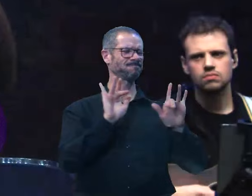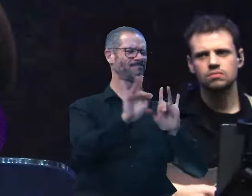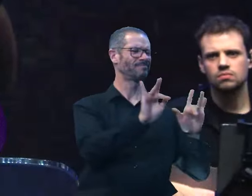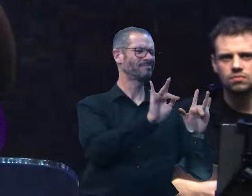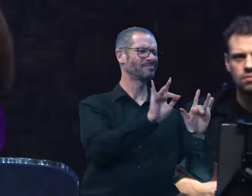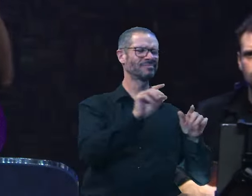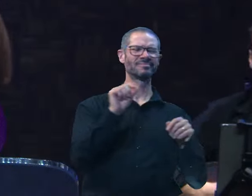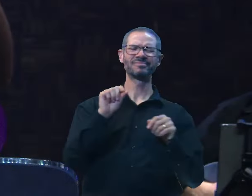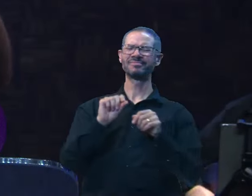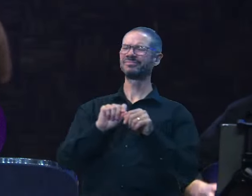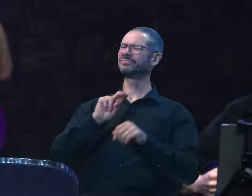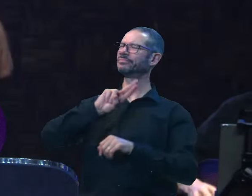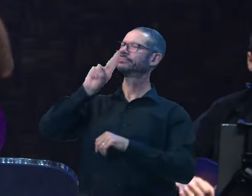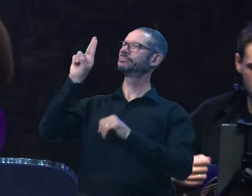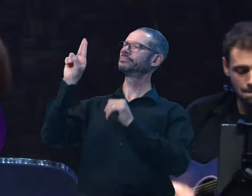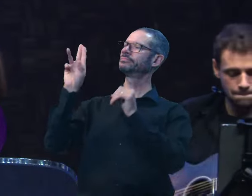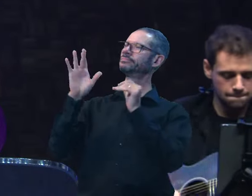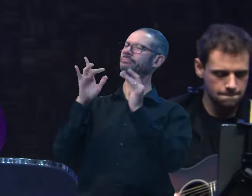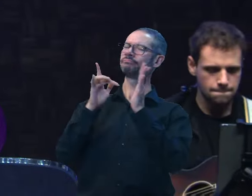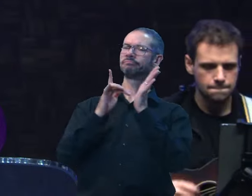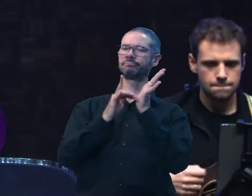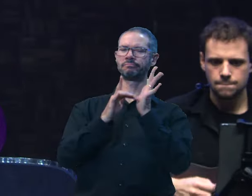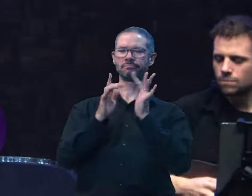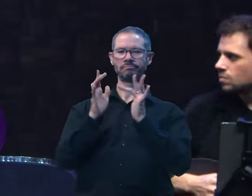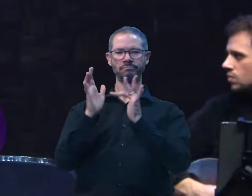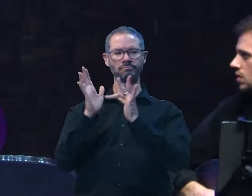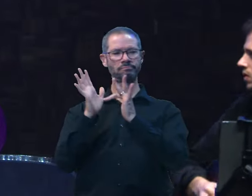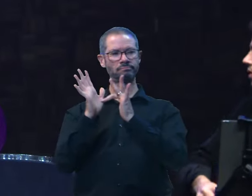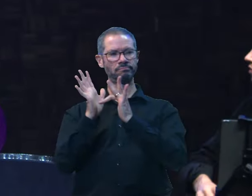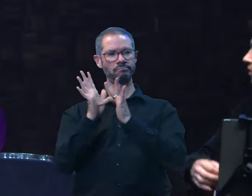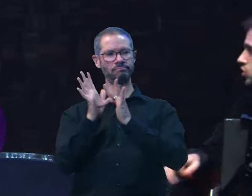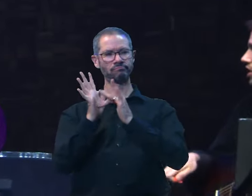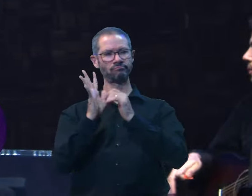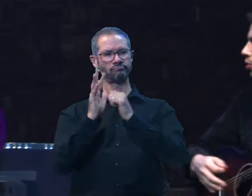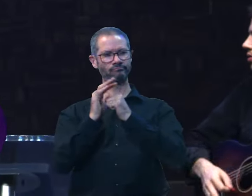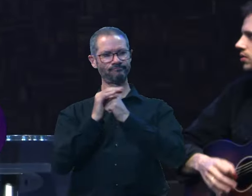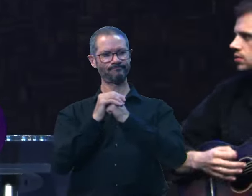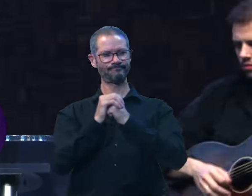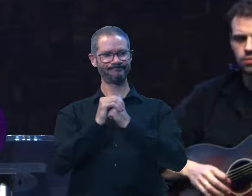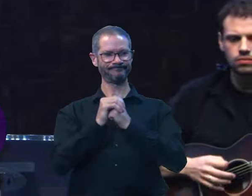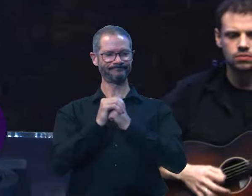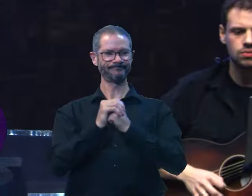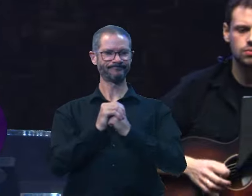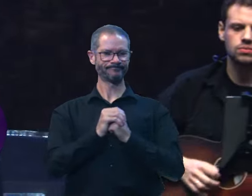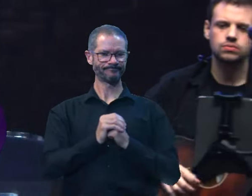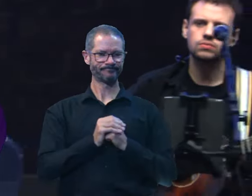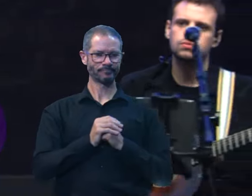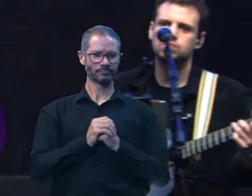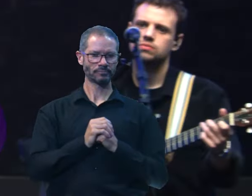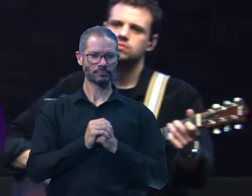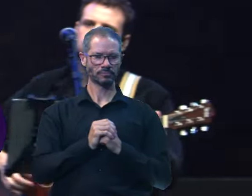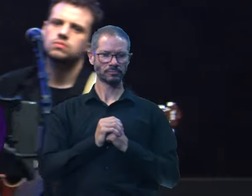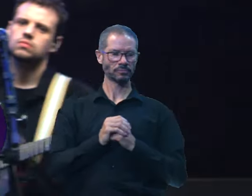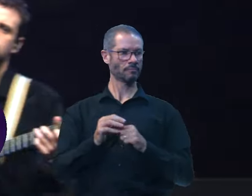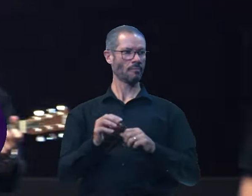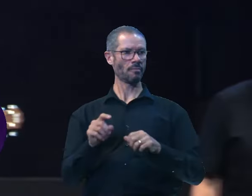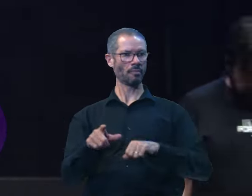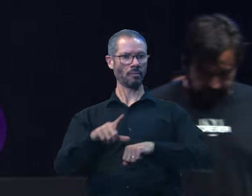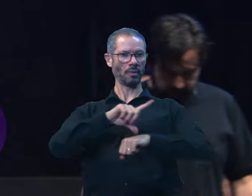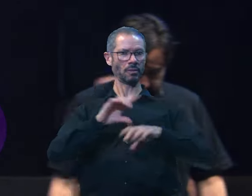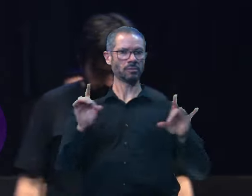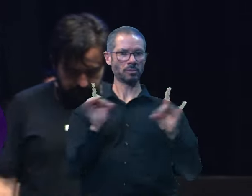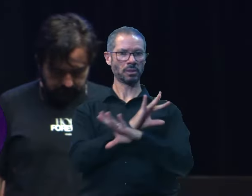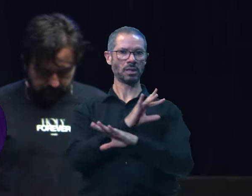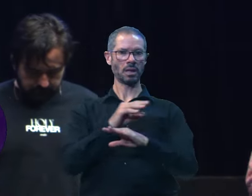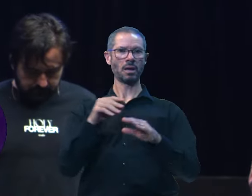Faz assim, Pai, em nome de Jesus. Amém. E amém. Antes de terminar esse culto, eu preciso